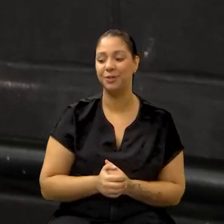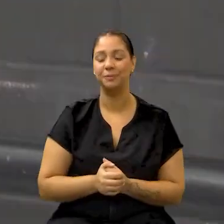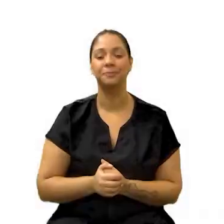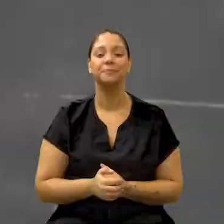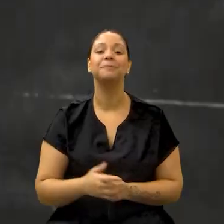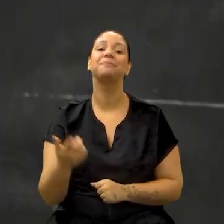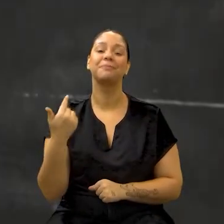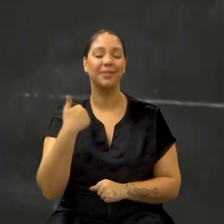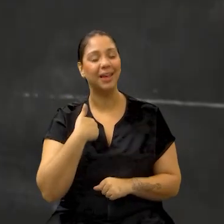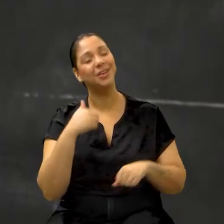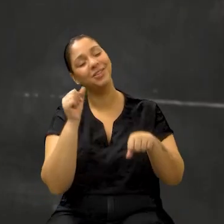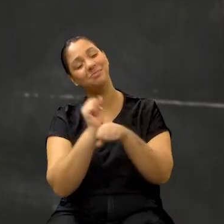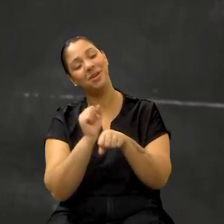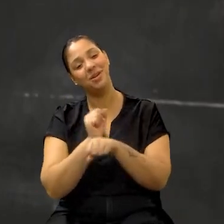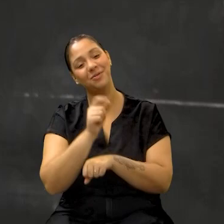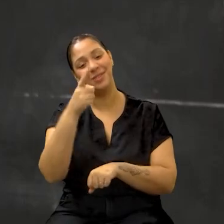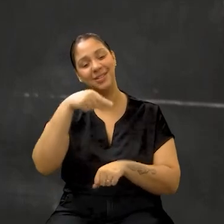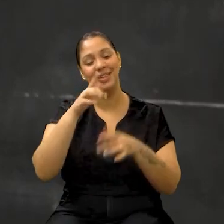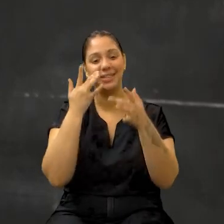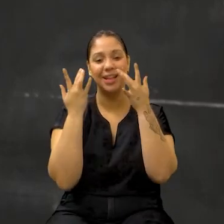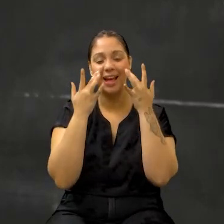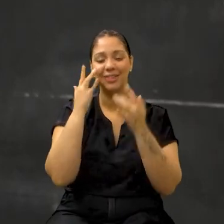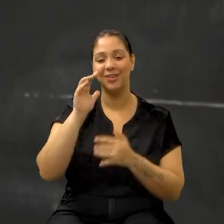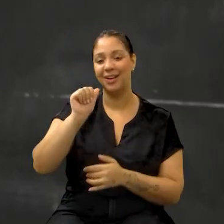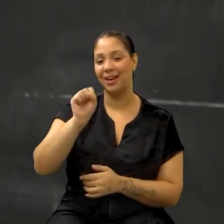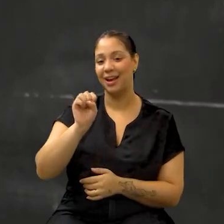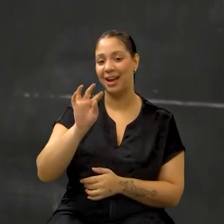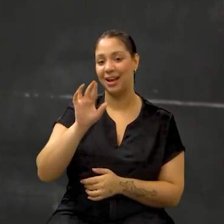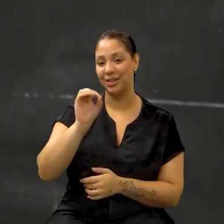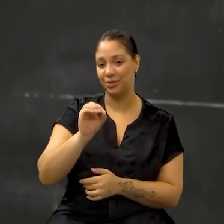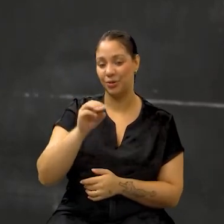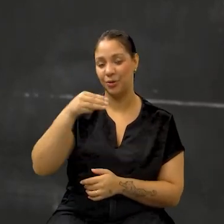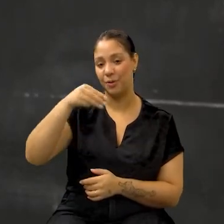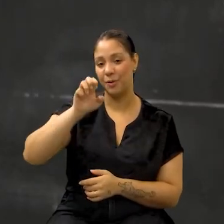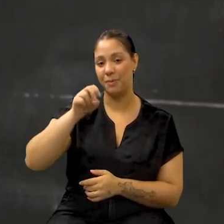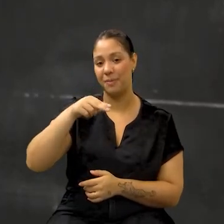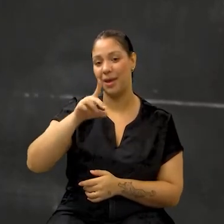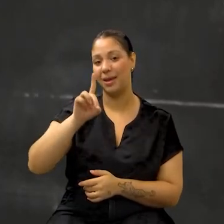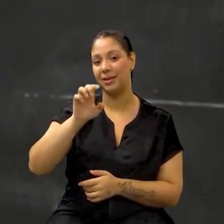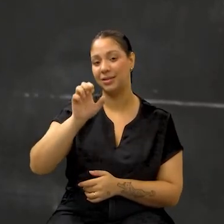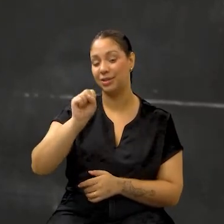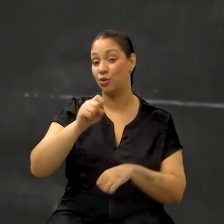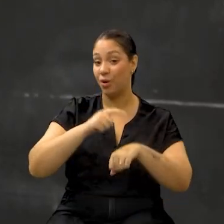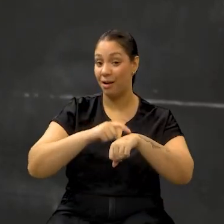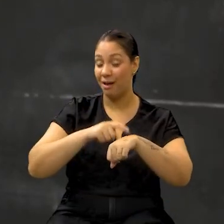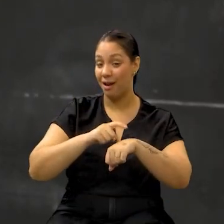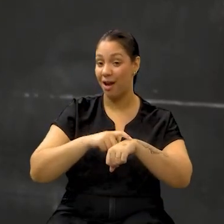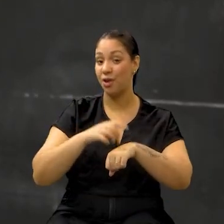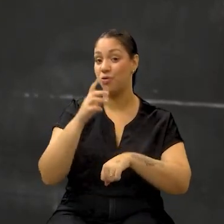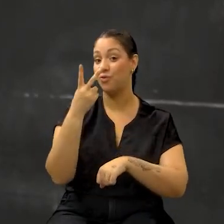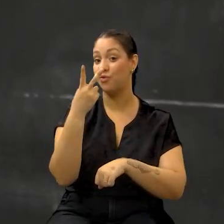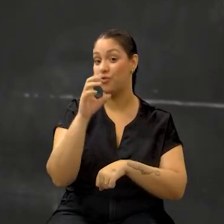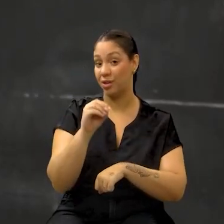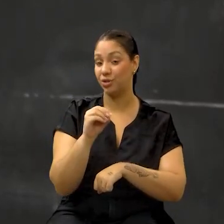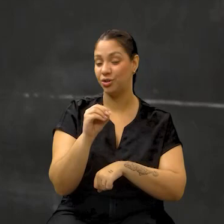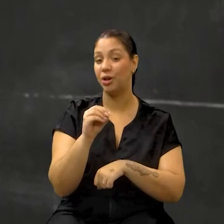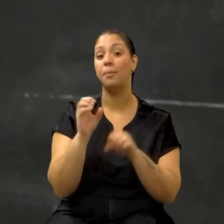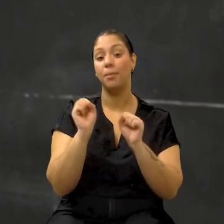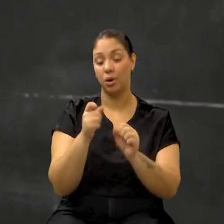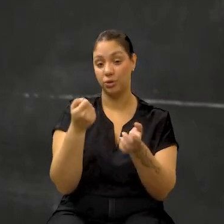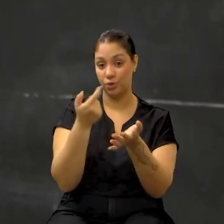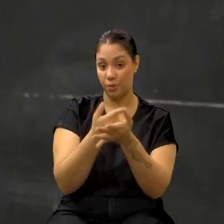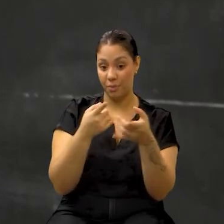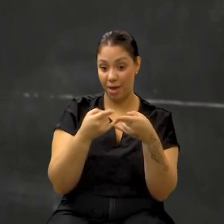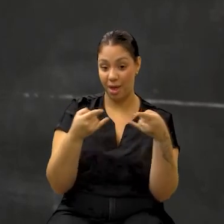8 horas. É isso aí, gente. Eu espero vocês no Teatro Castro Mendes, essa quarta-feira, às 20 horas. Lembrando que vocês